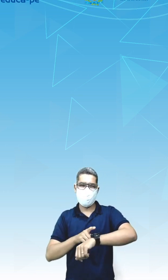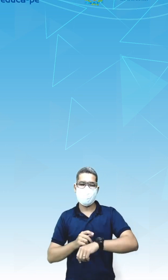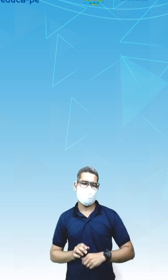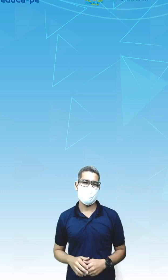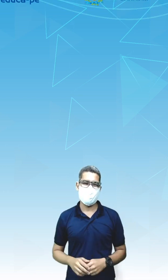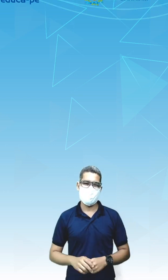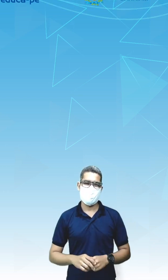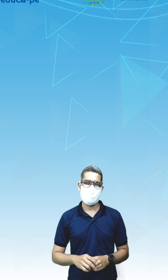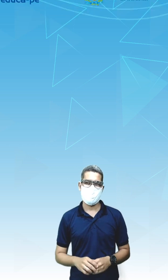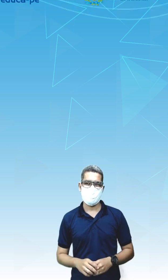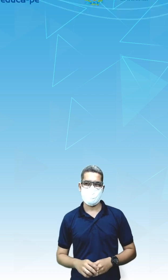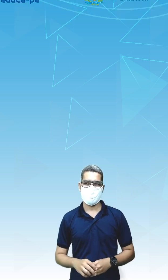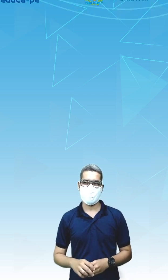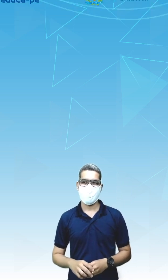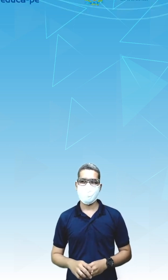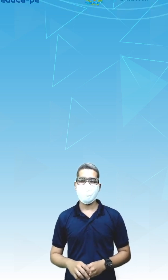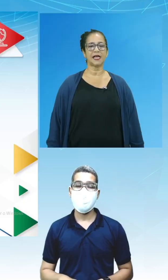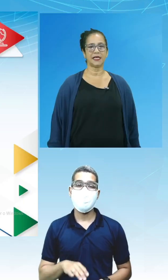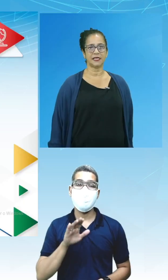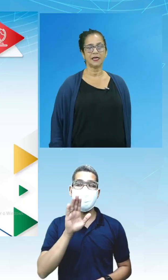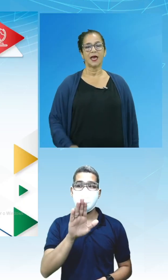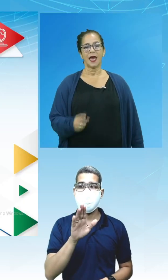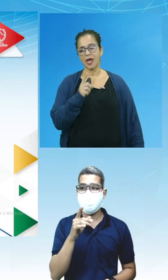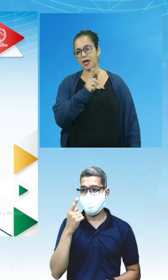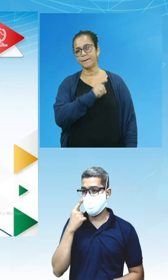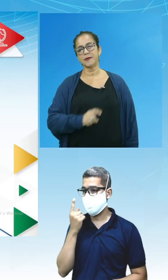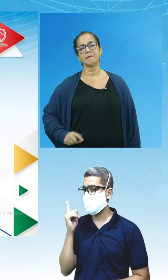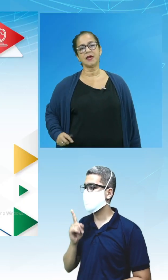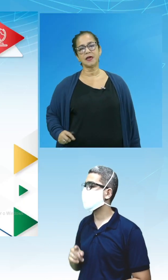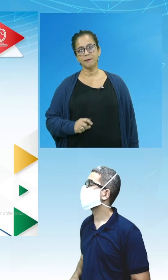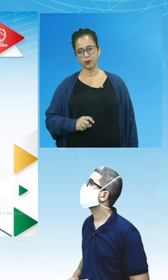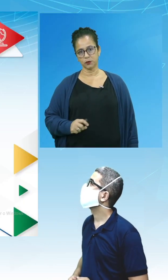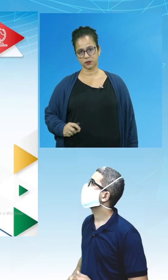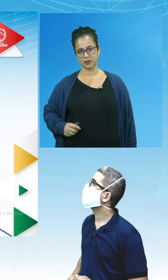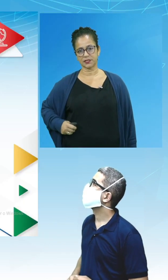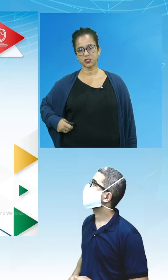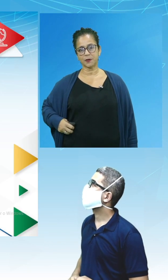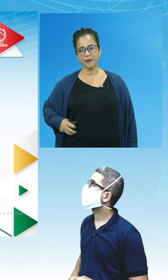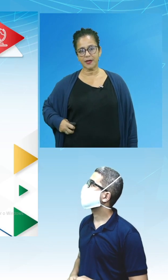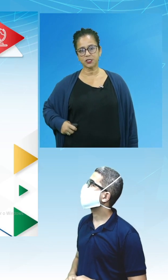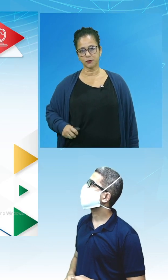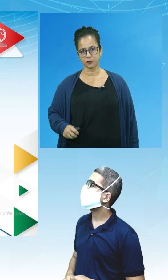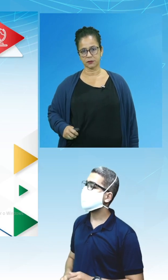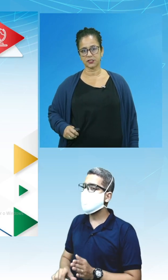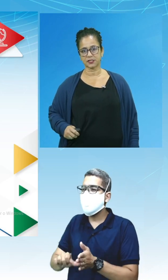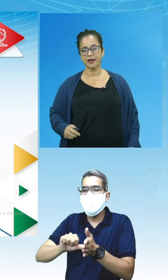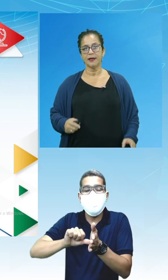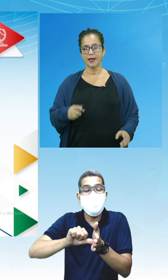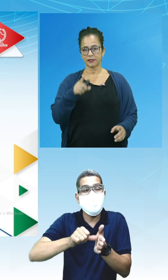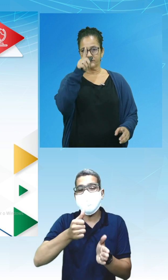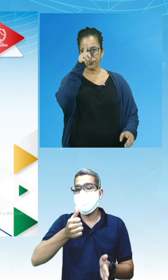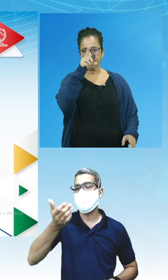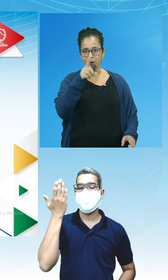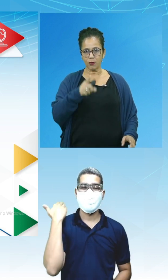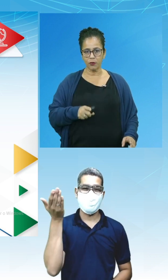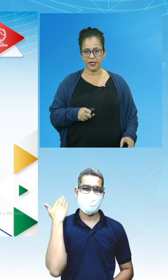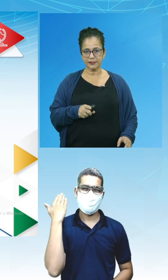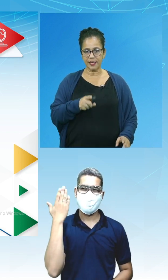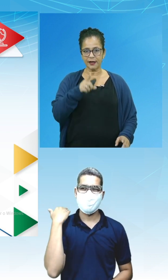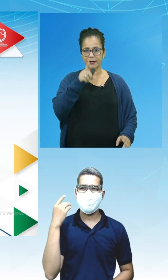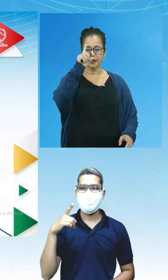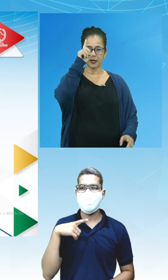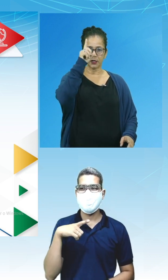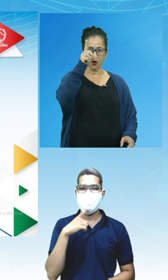Pronto. Mas essa daí é a primeira bússola, uma das primeiras bússolas, tá? Tá vendo a